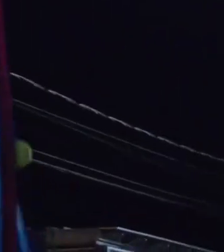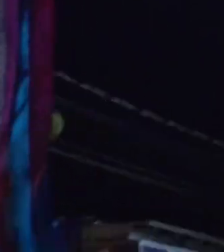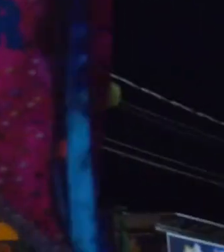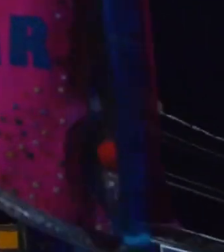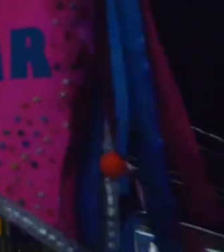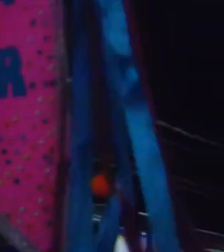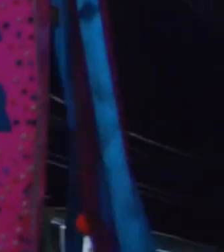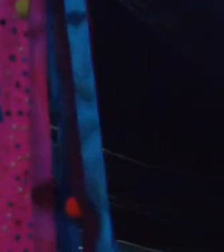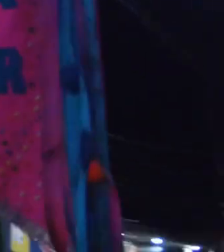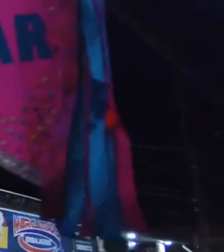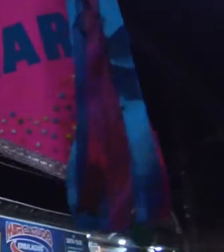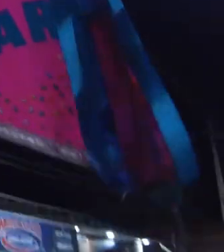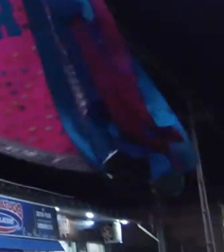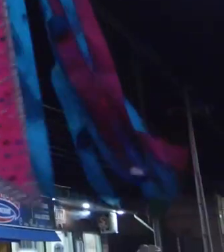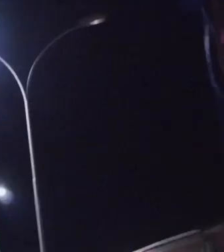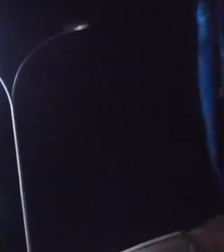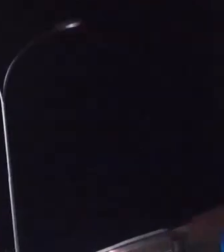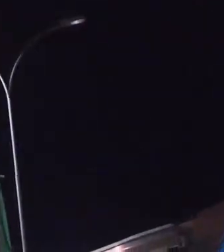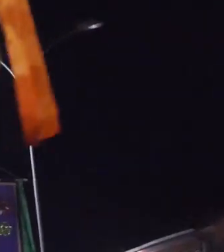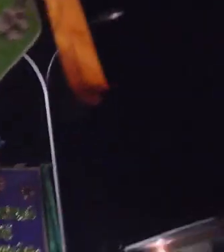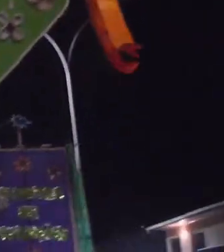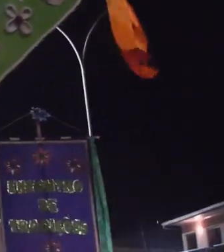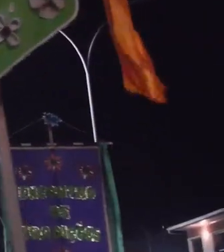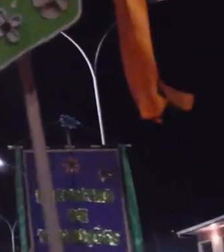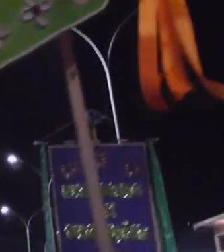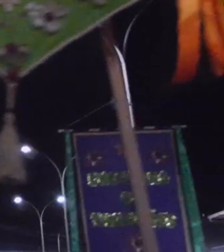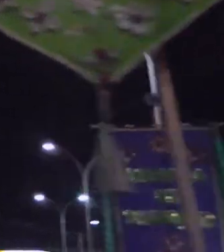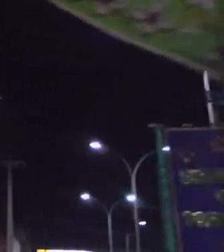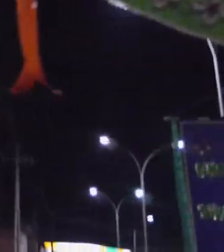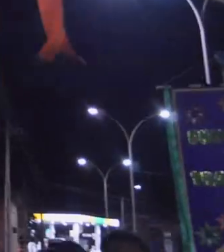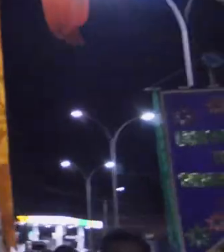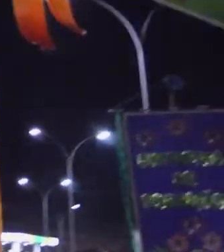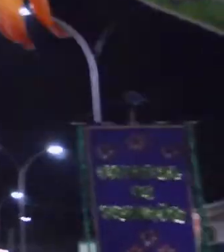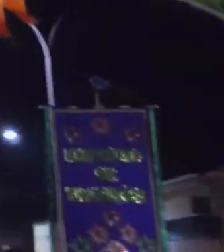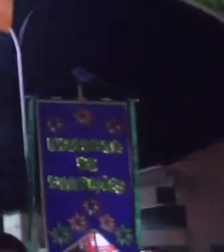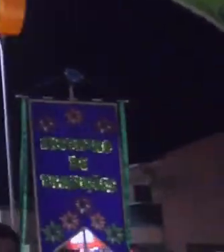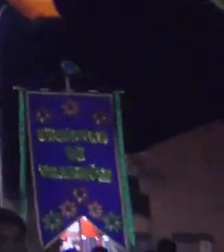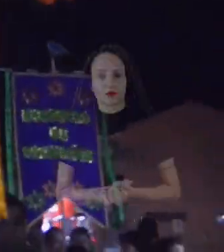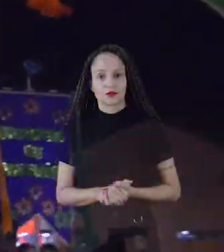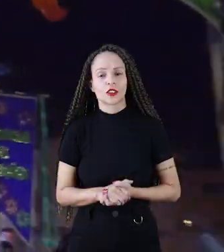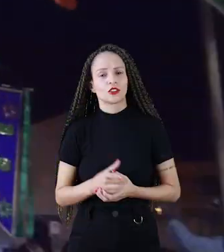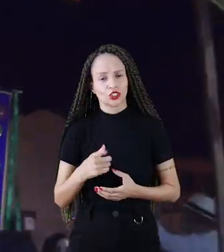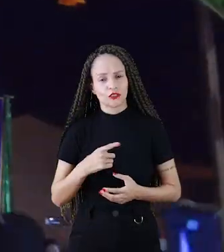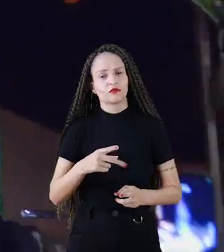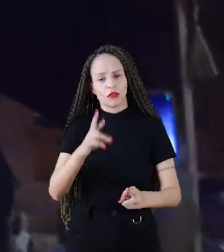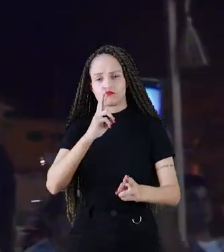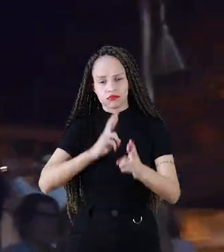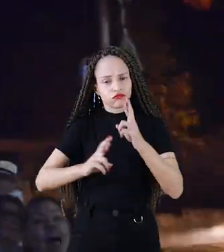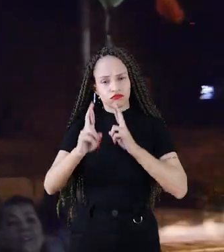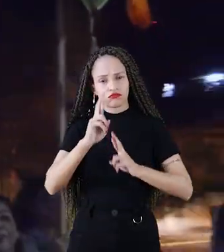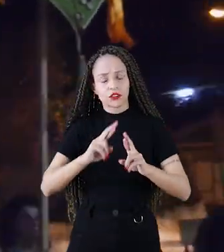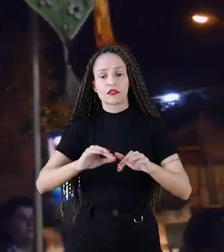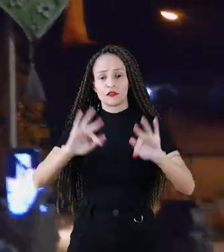pelas ruas de Adrianópolis os estandartes coloridos e o grupo Bumba Meu Boy anjos da guarda de Maringá tive